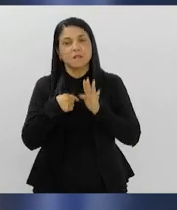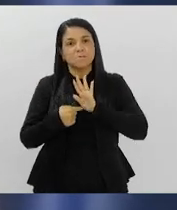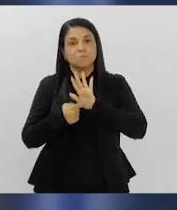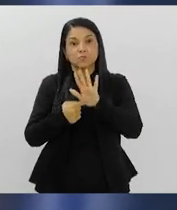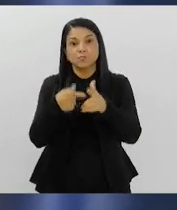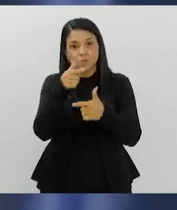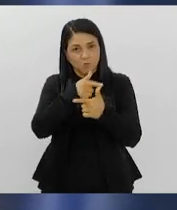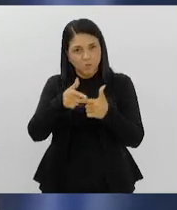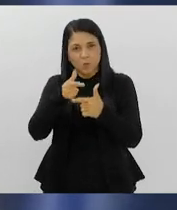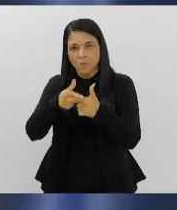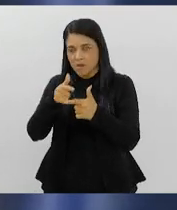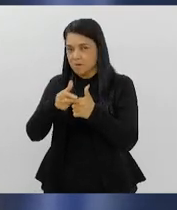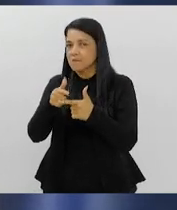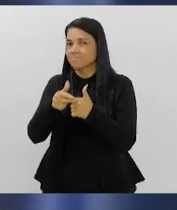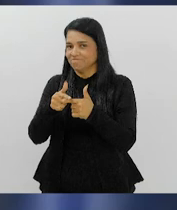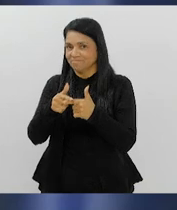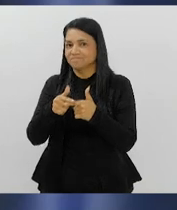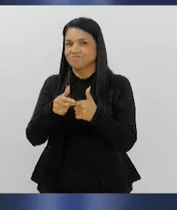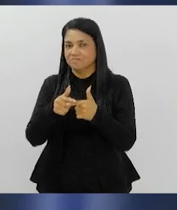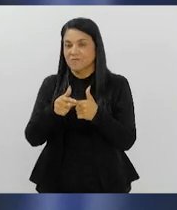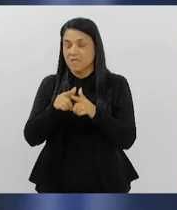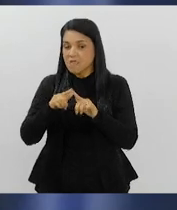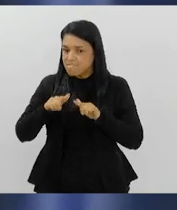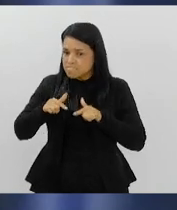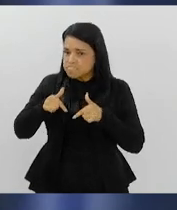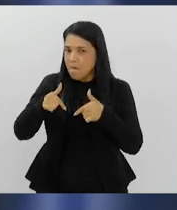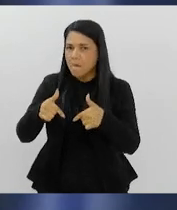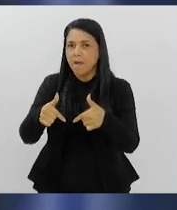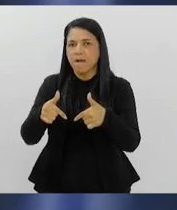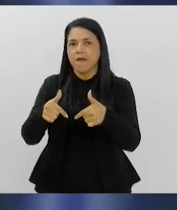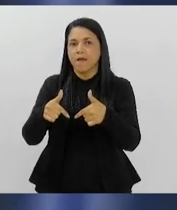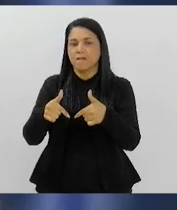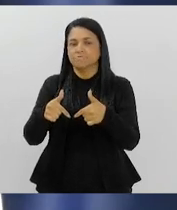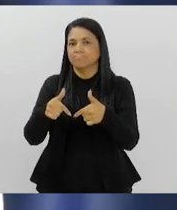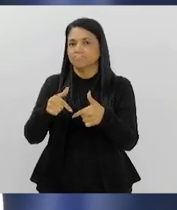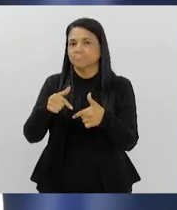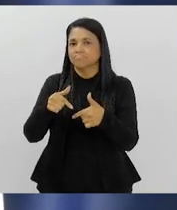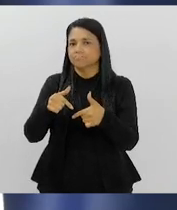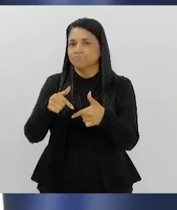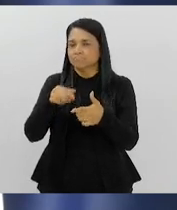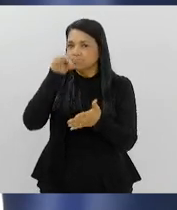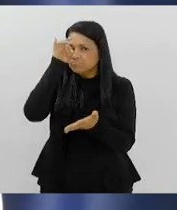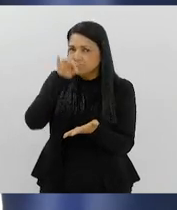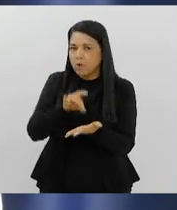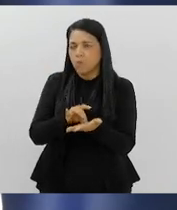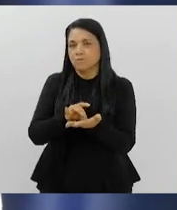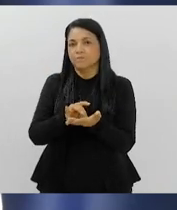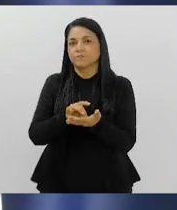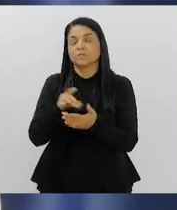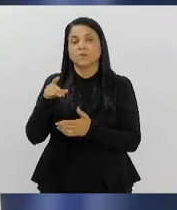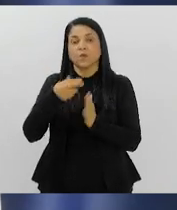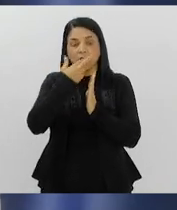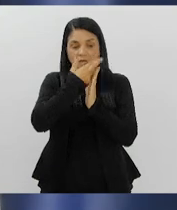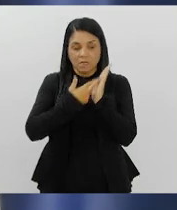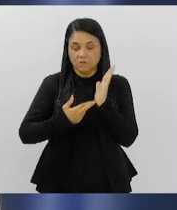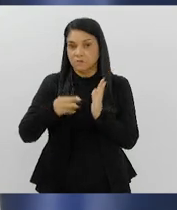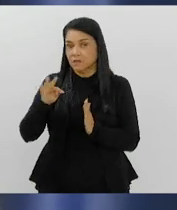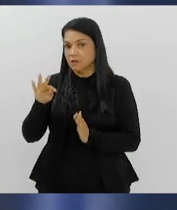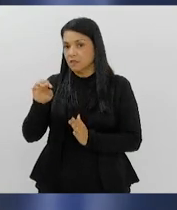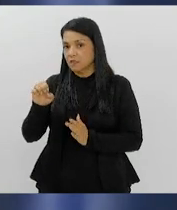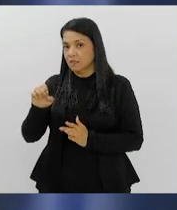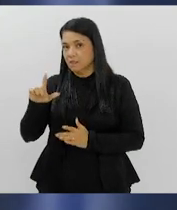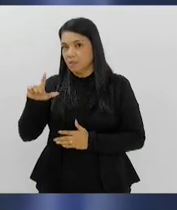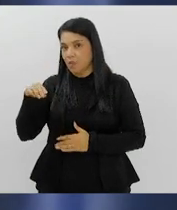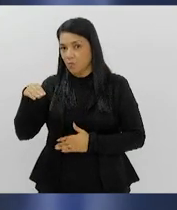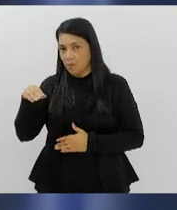gente deveria enfrentar de uma maneira mais incisiva. E o relatório da professora Thelma Vinha,